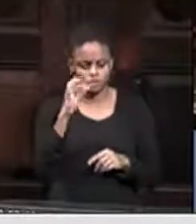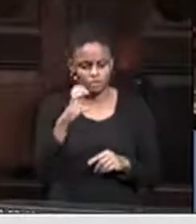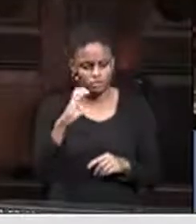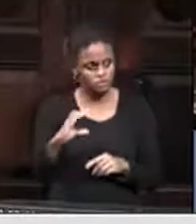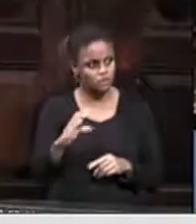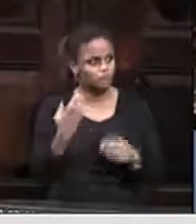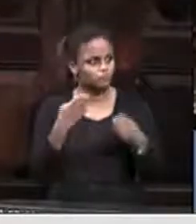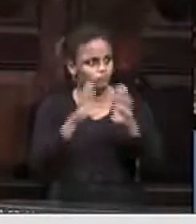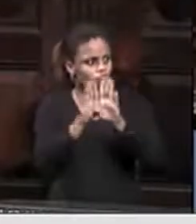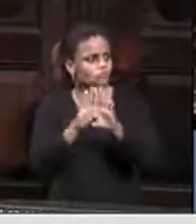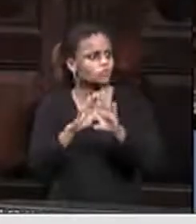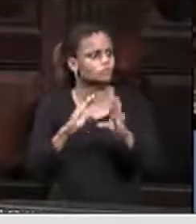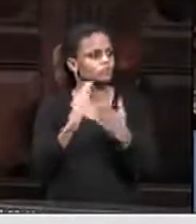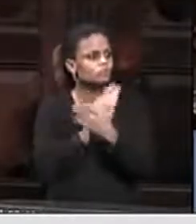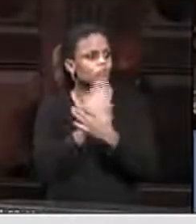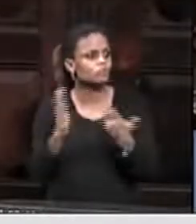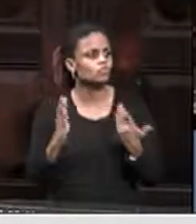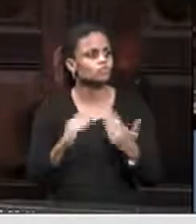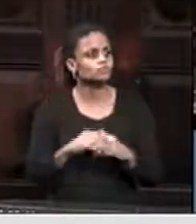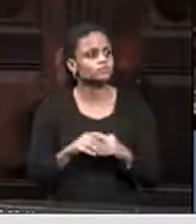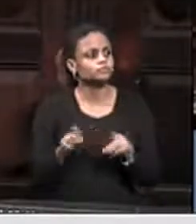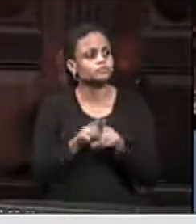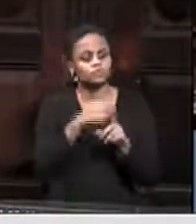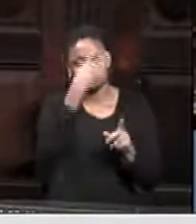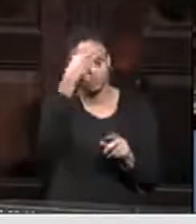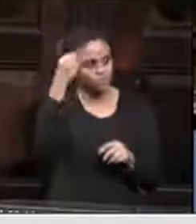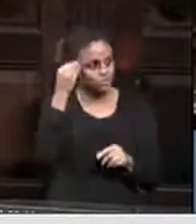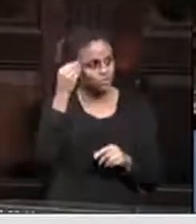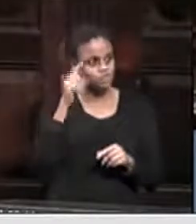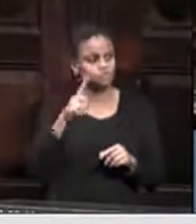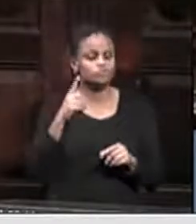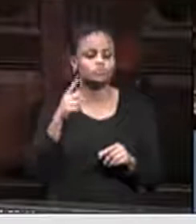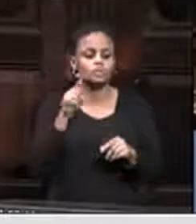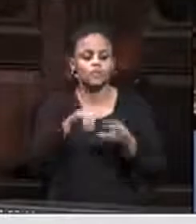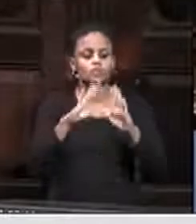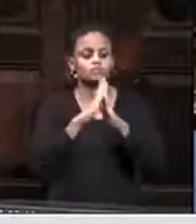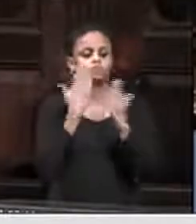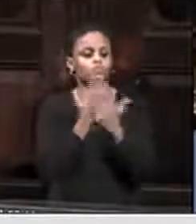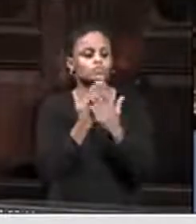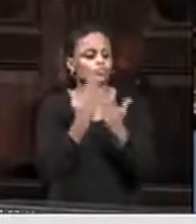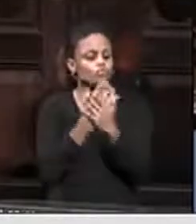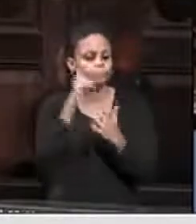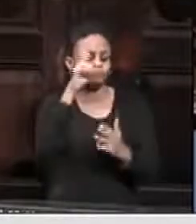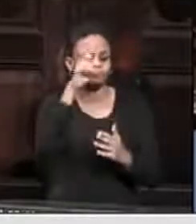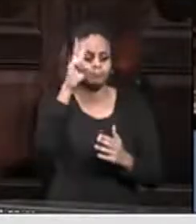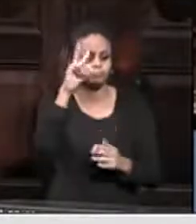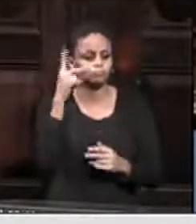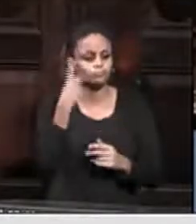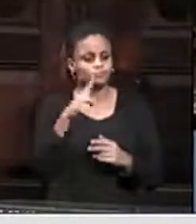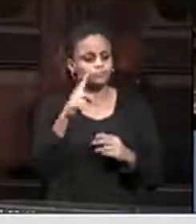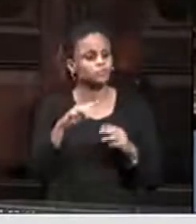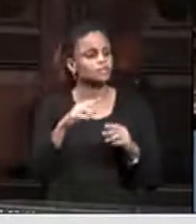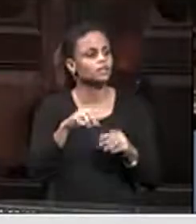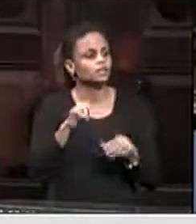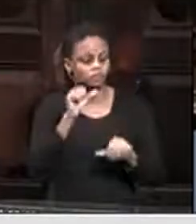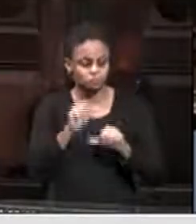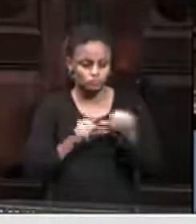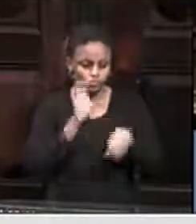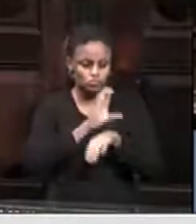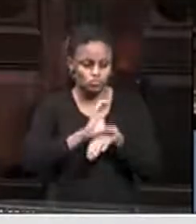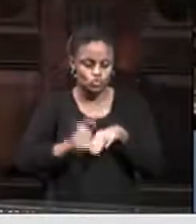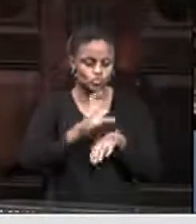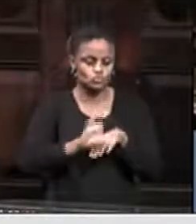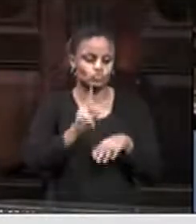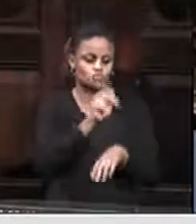às nossas universidades estaduais, não se pode esquecer do papel histórico e de uma rede que congrega ainda milhares de